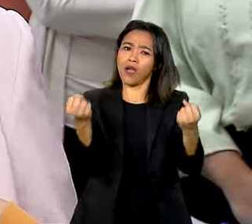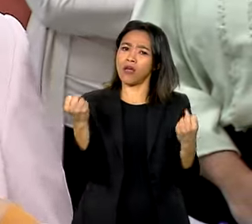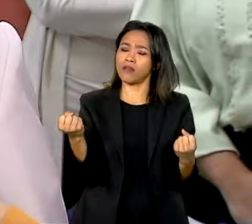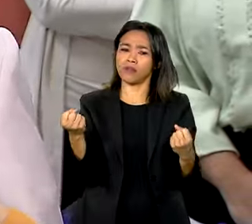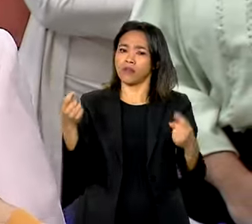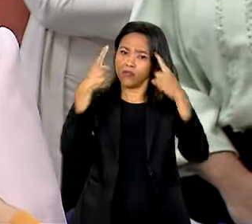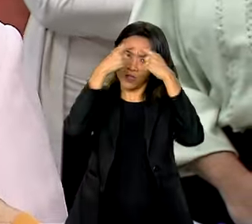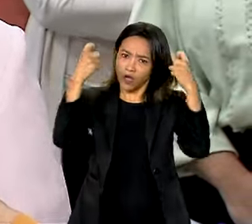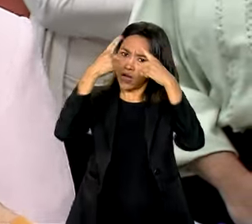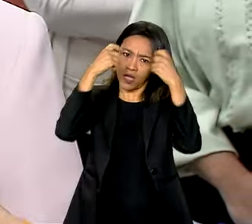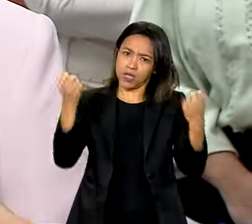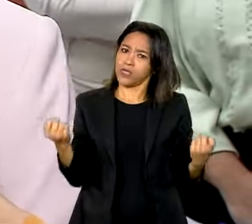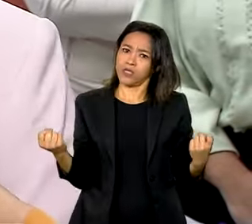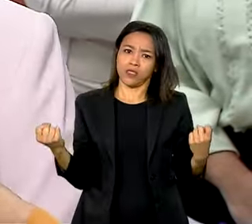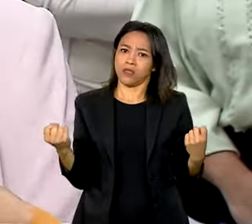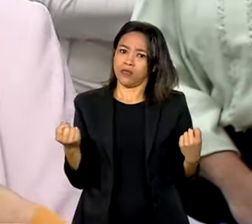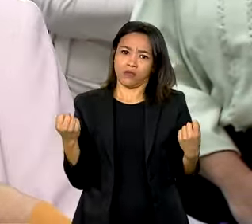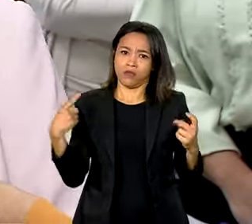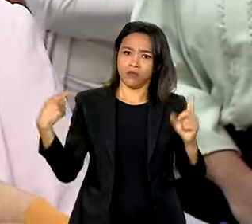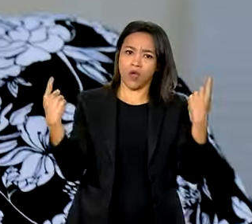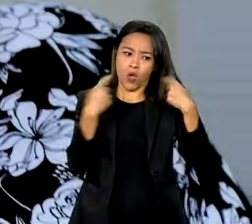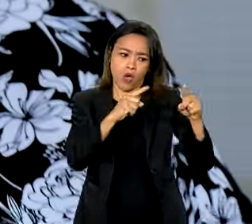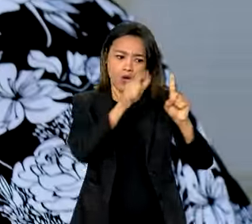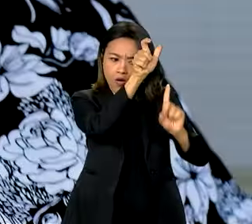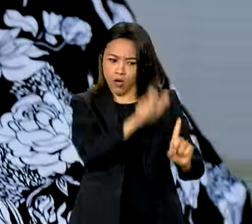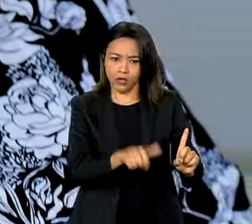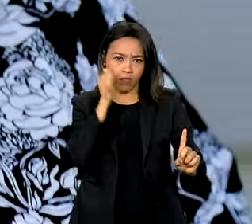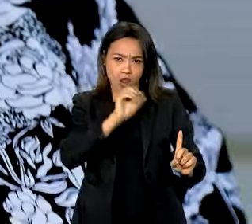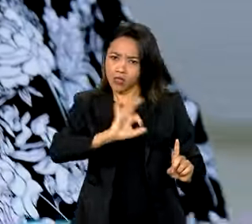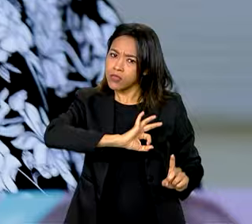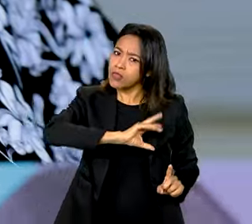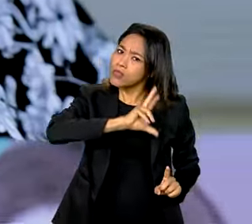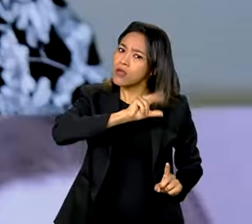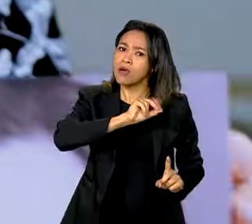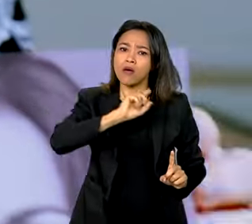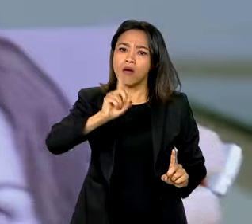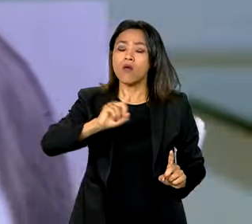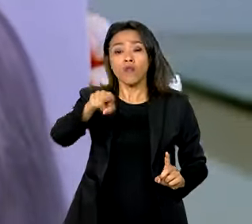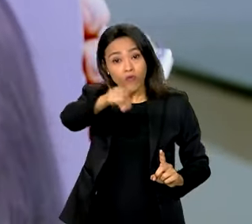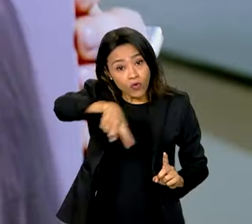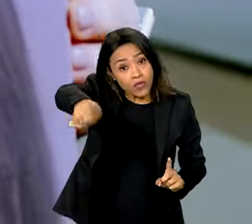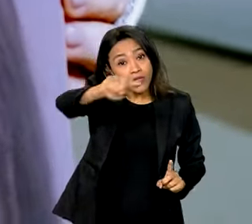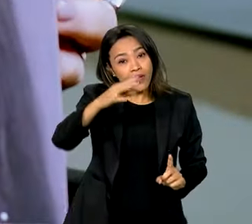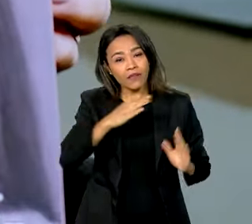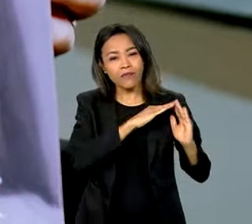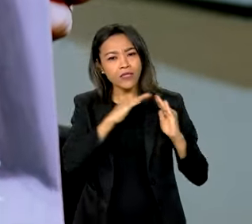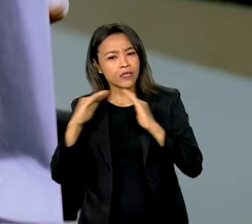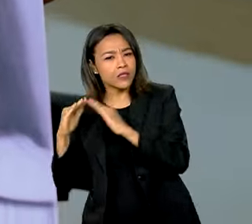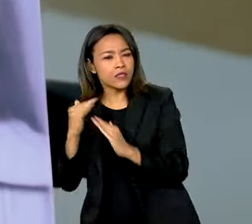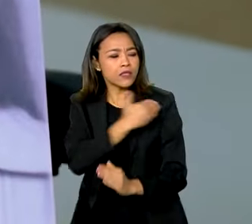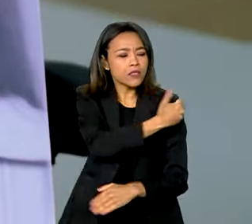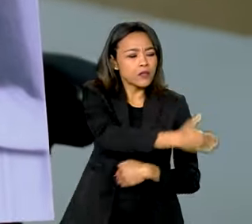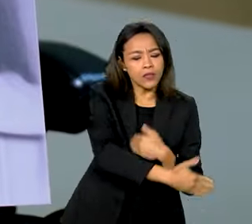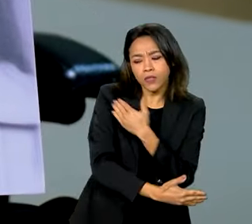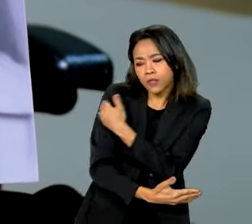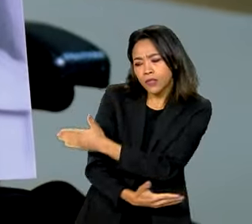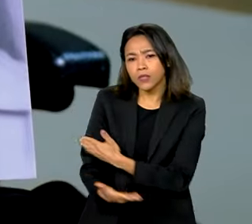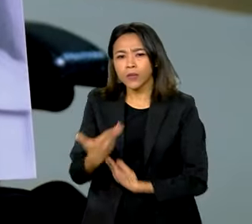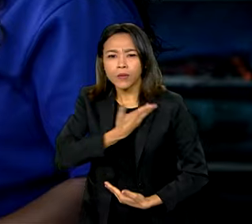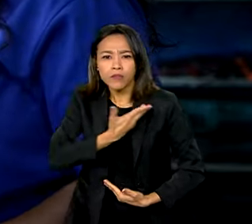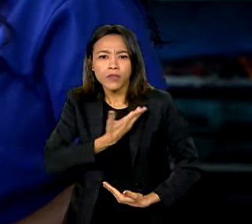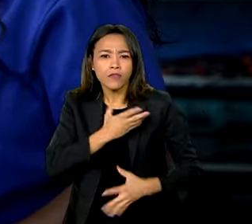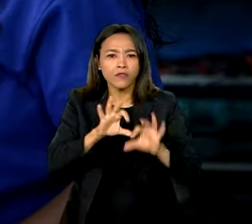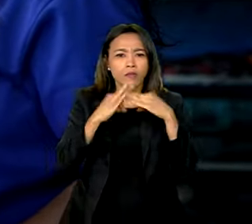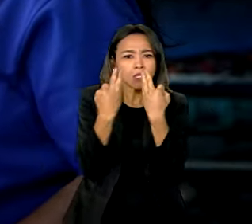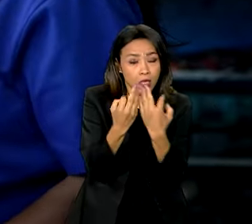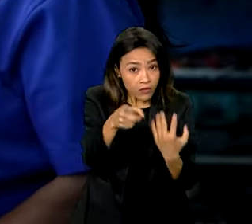não podemos admitir nenhum tipo de violência. Então, é necessário que você que é vizinho, que você que é amigo, que você que é parente,